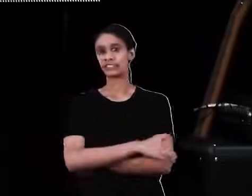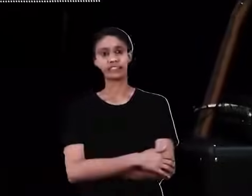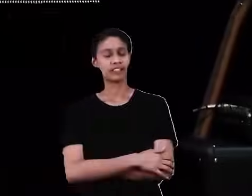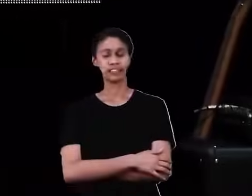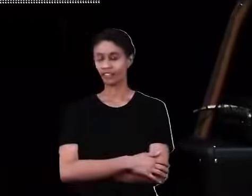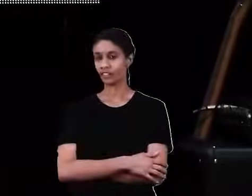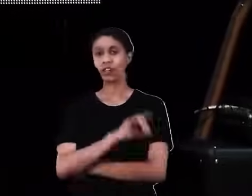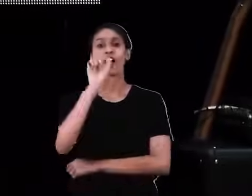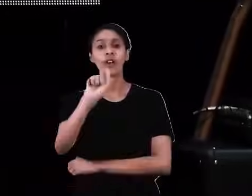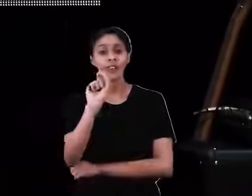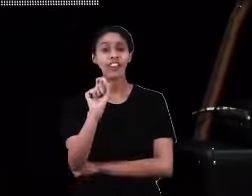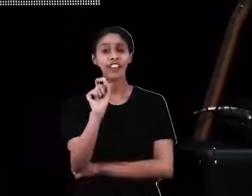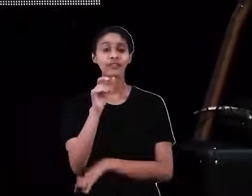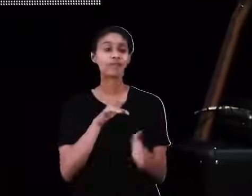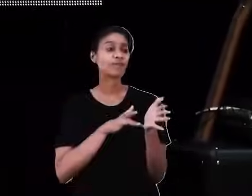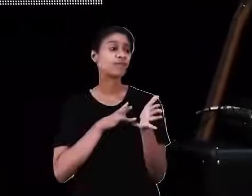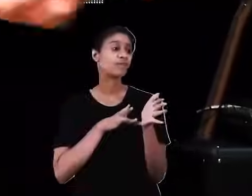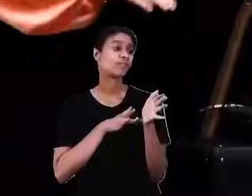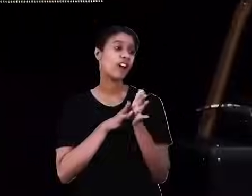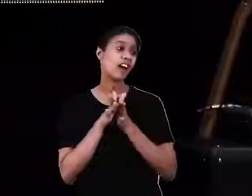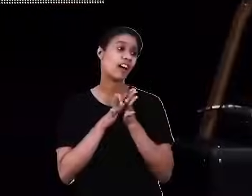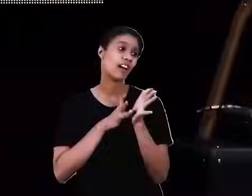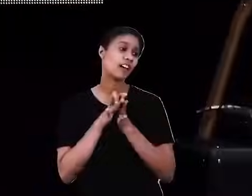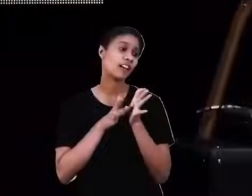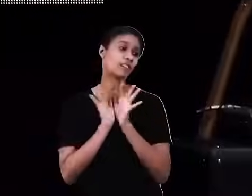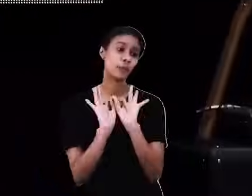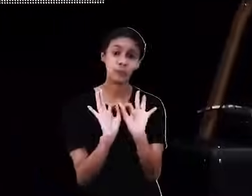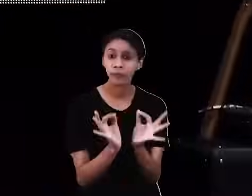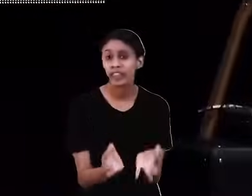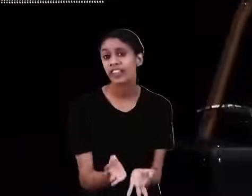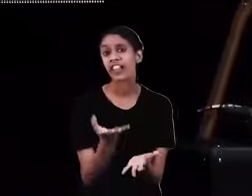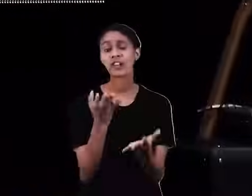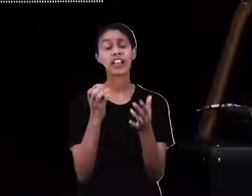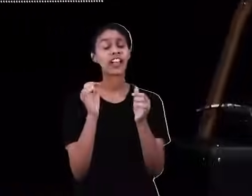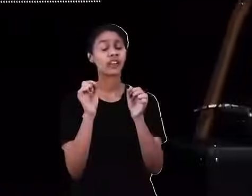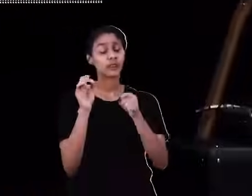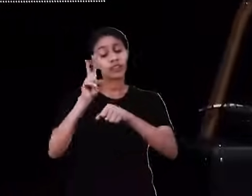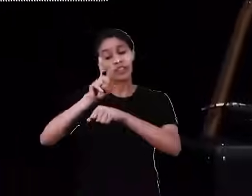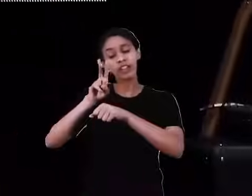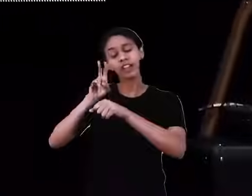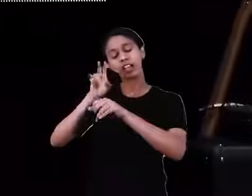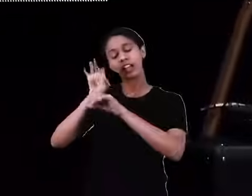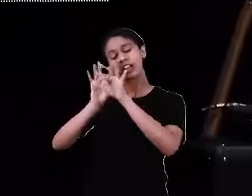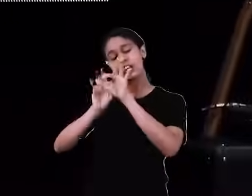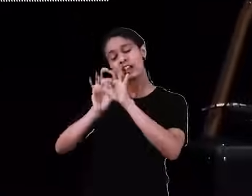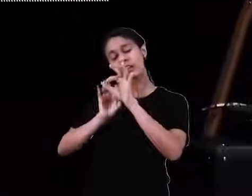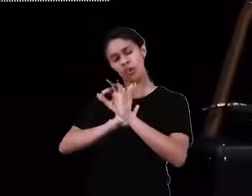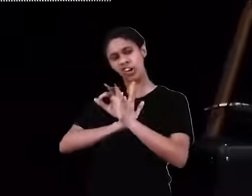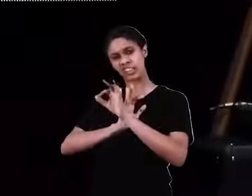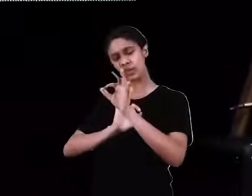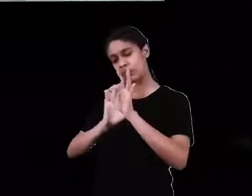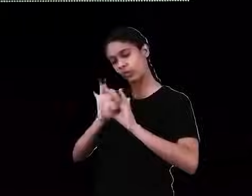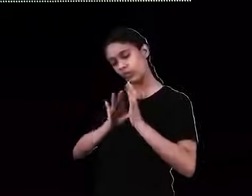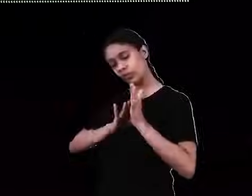criatura. Isso é falsa humildade. Querer maquiar algo no coração. Deixa eu te dizer, eu amo